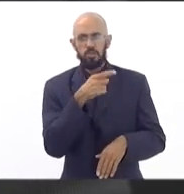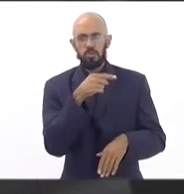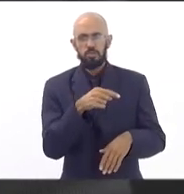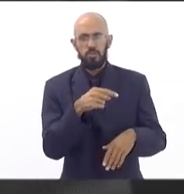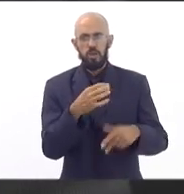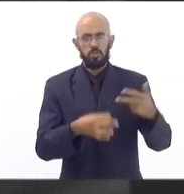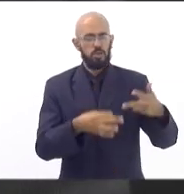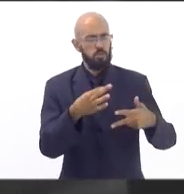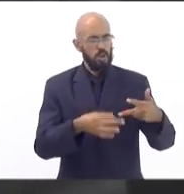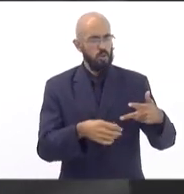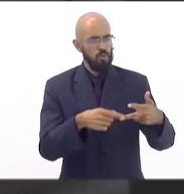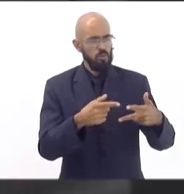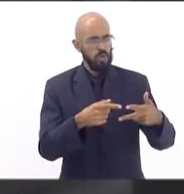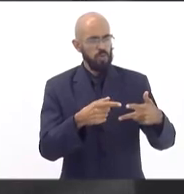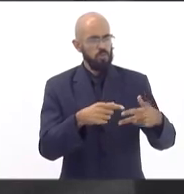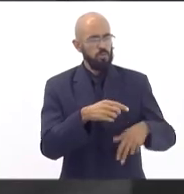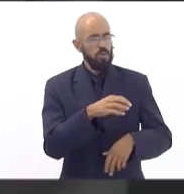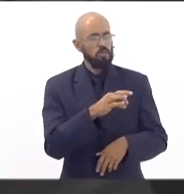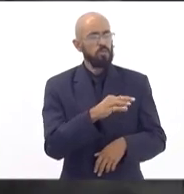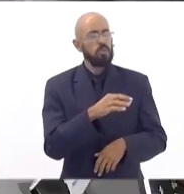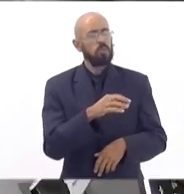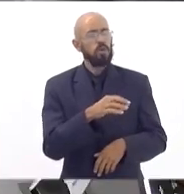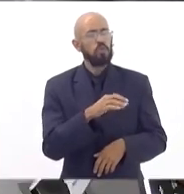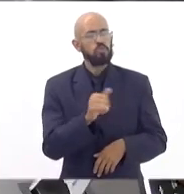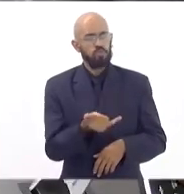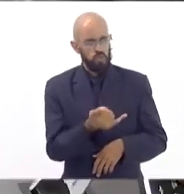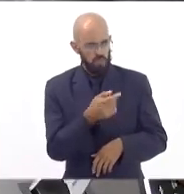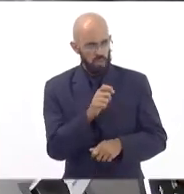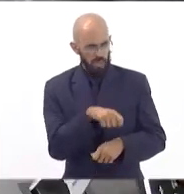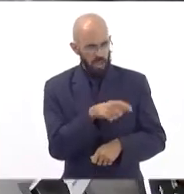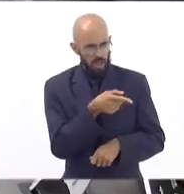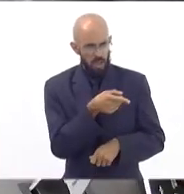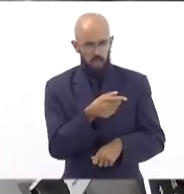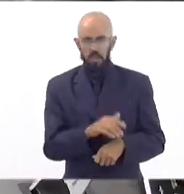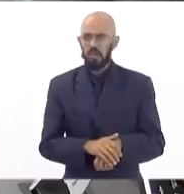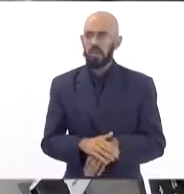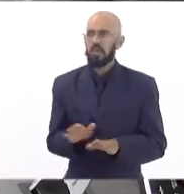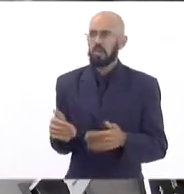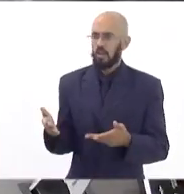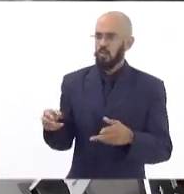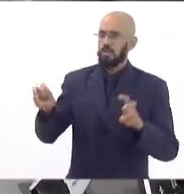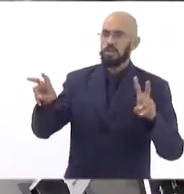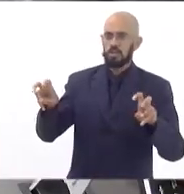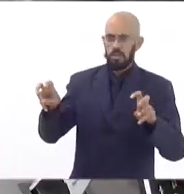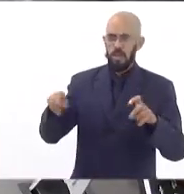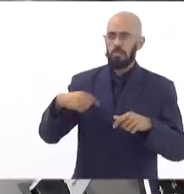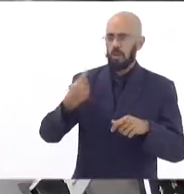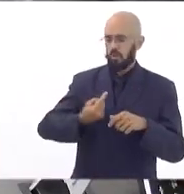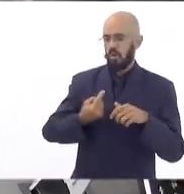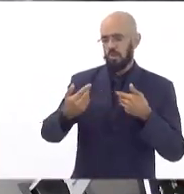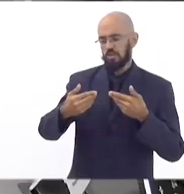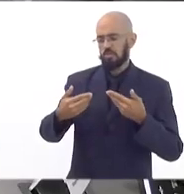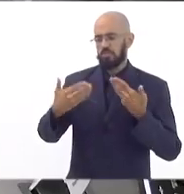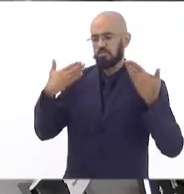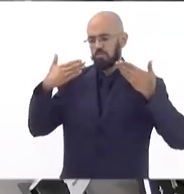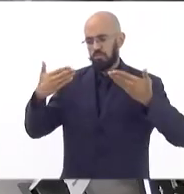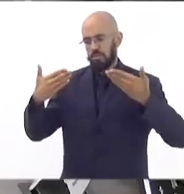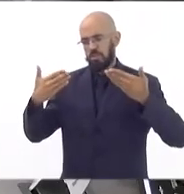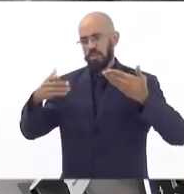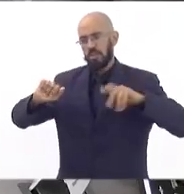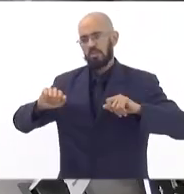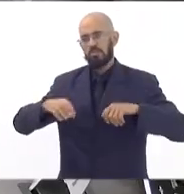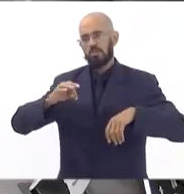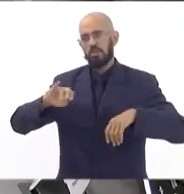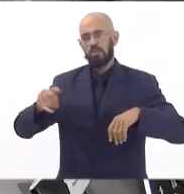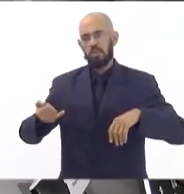justiça para conversar com prevencionistas em que pé estão as coisas bem a gente relação sistema a gente encaminhou uma apresentação ao